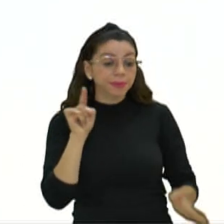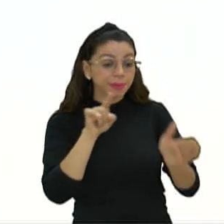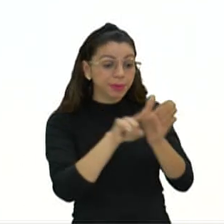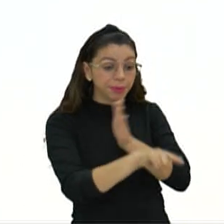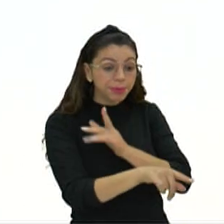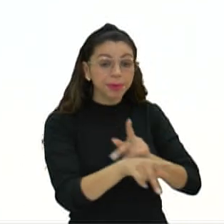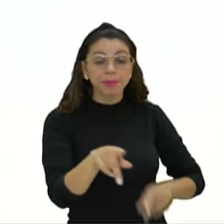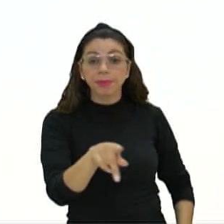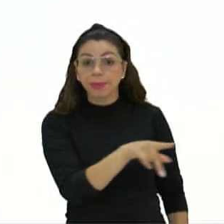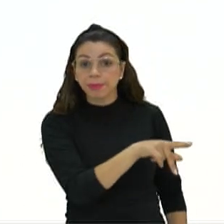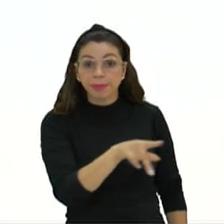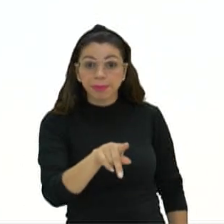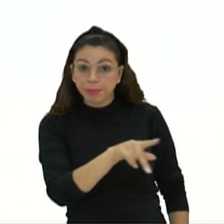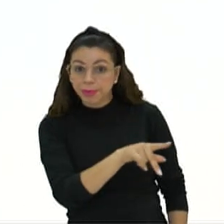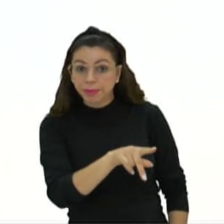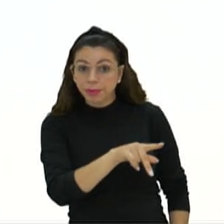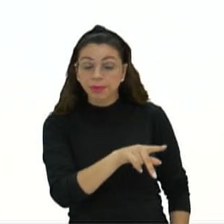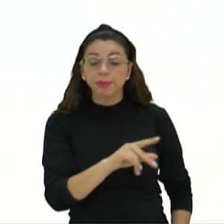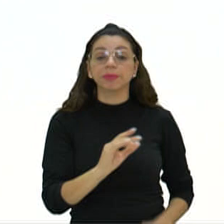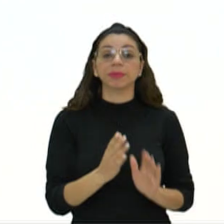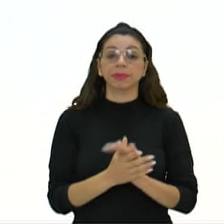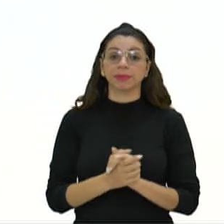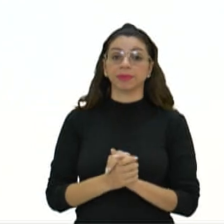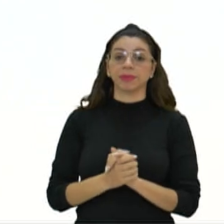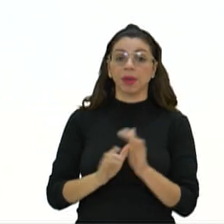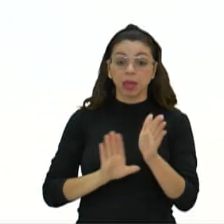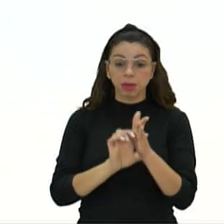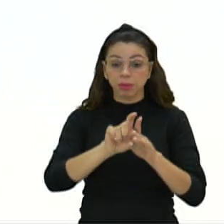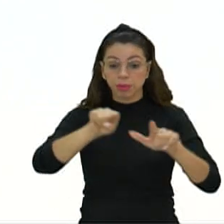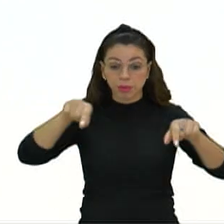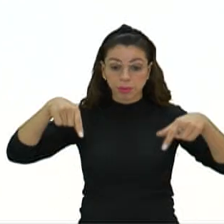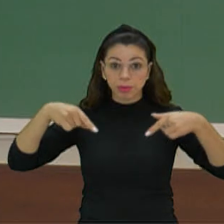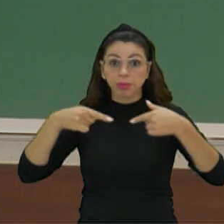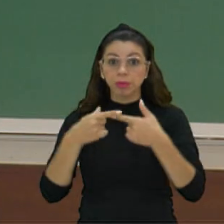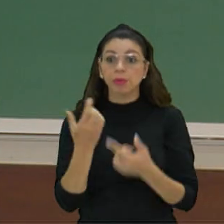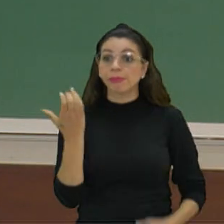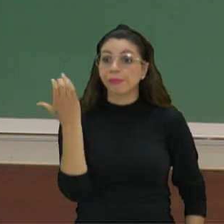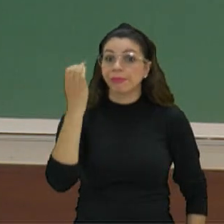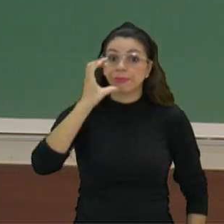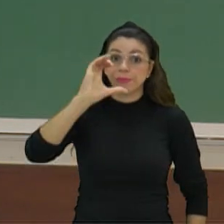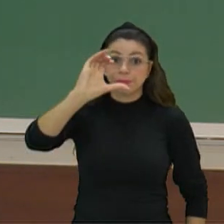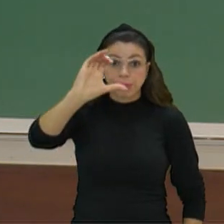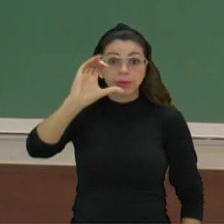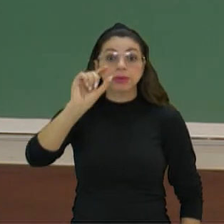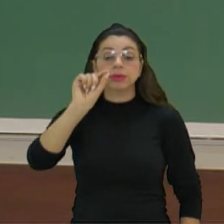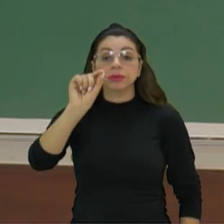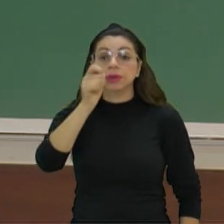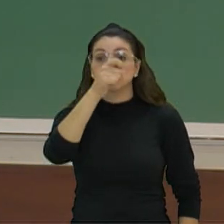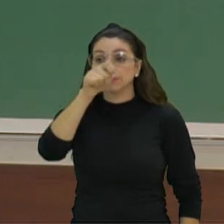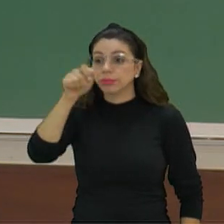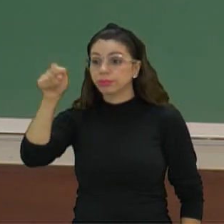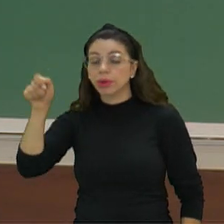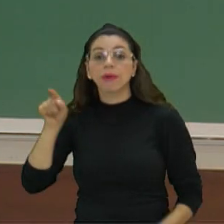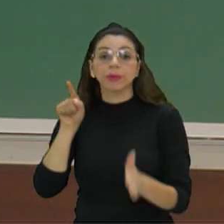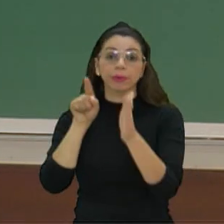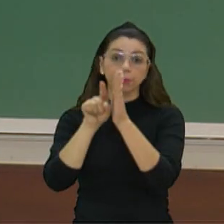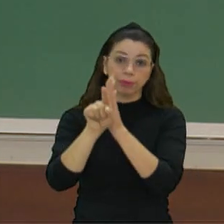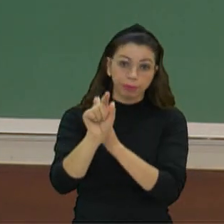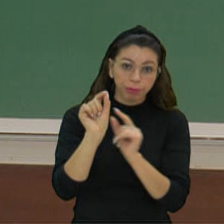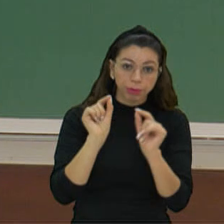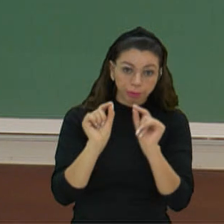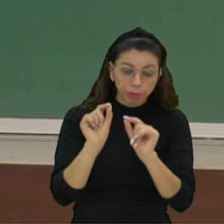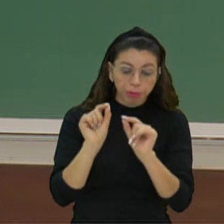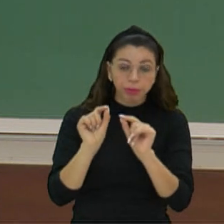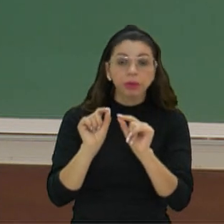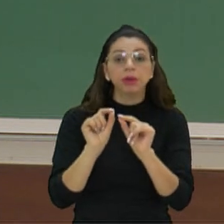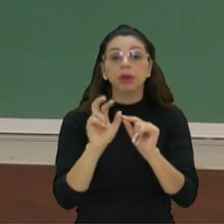seu professor pelo mural. A tua sala de aula lá é para isso, para vocês também tirarem dúvidas, beleza? E o último aqui,